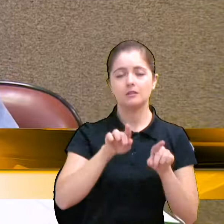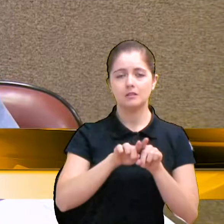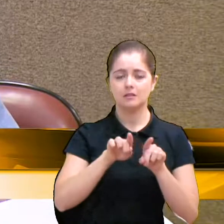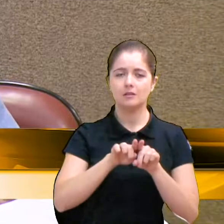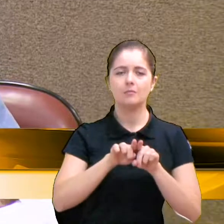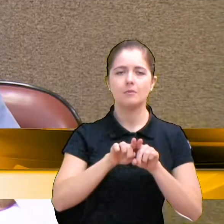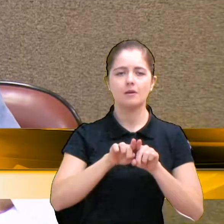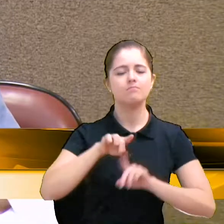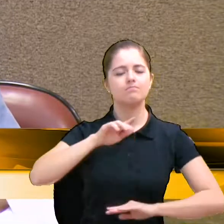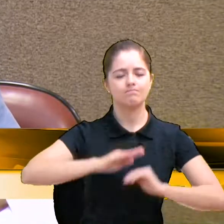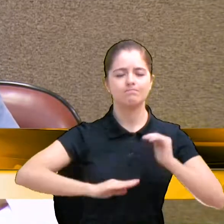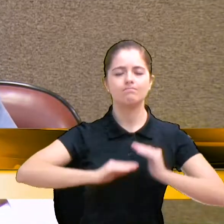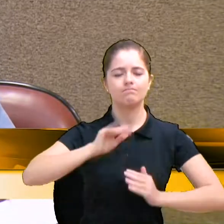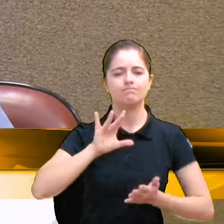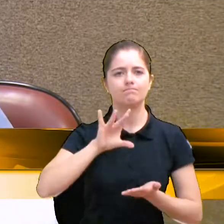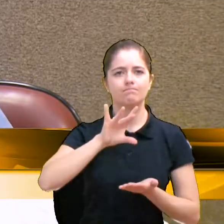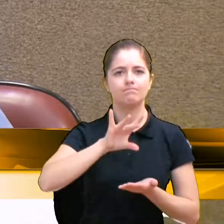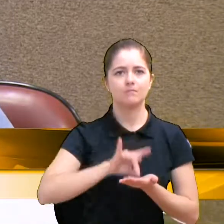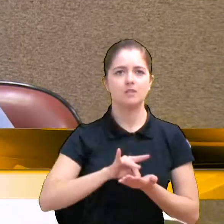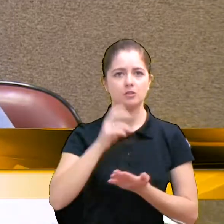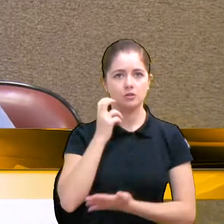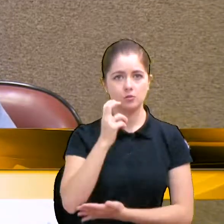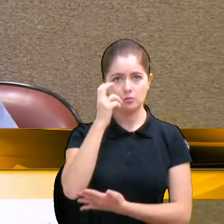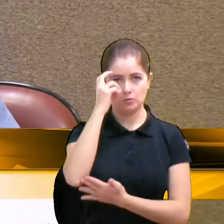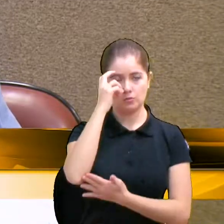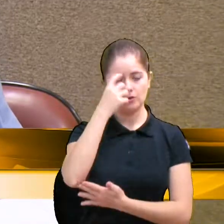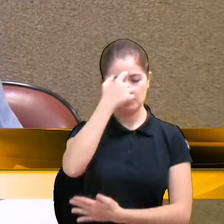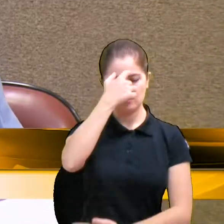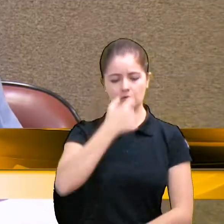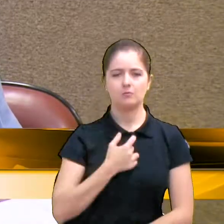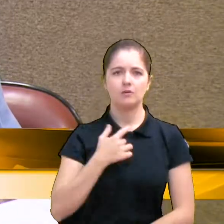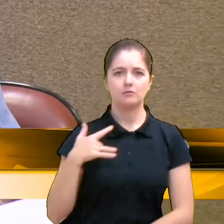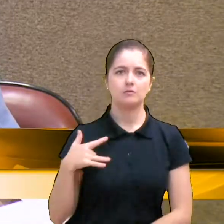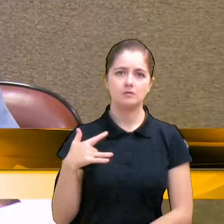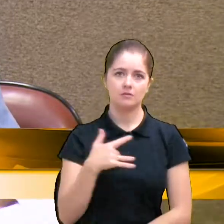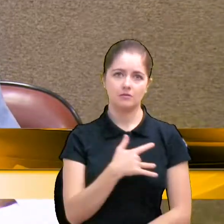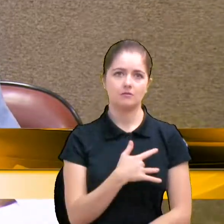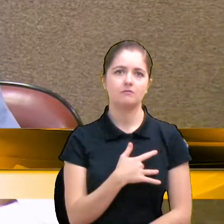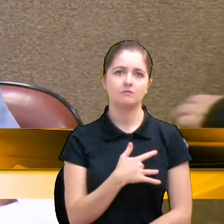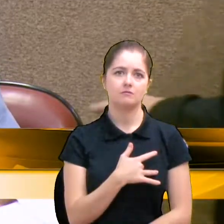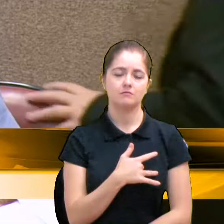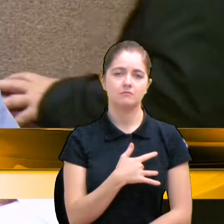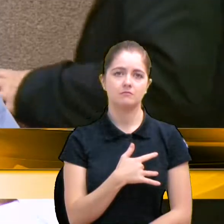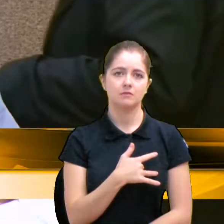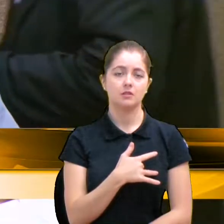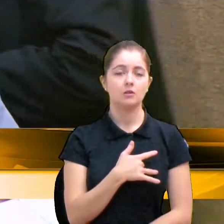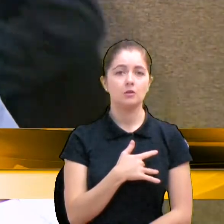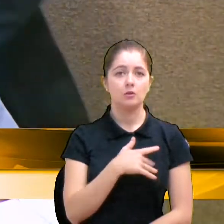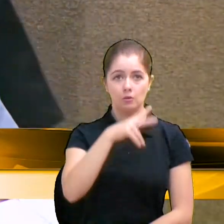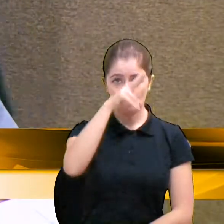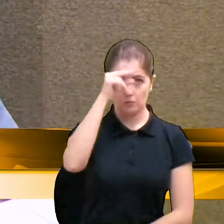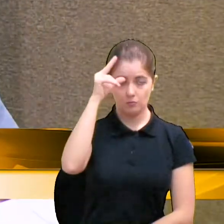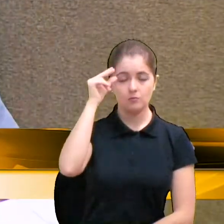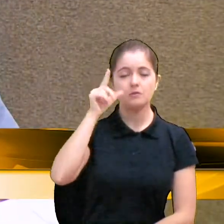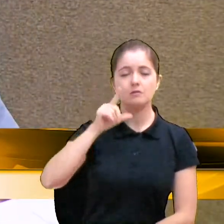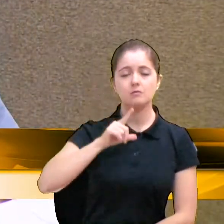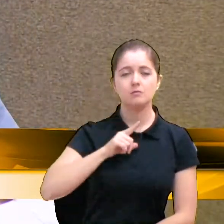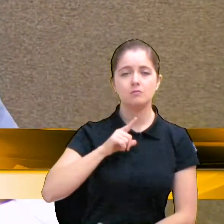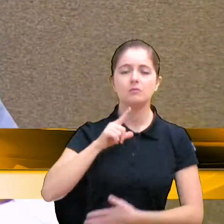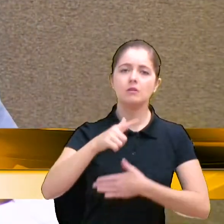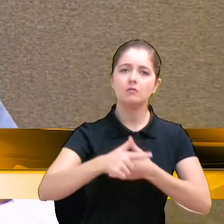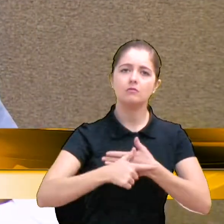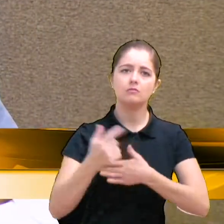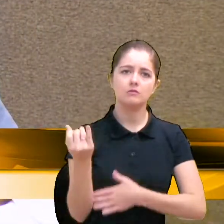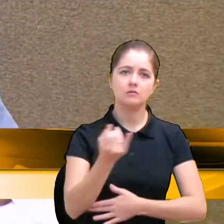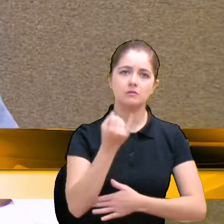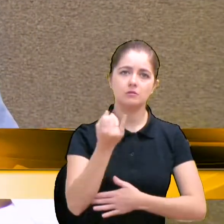ambiente saudável igual ser humano saudável. O município tem um papel importante em adequar as edificações com